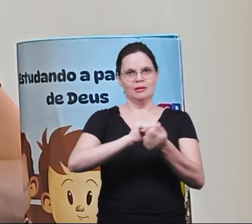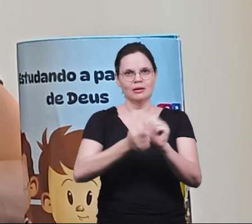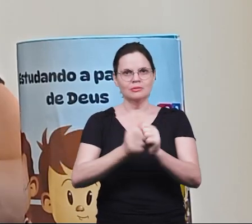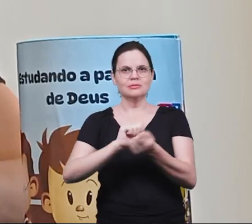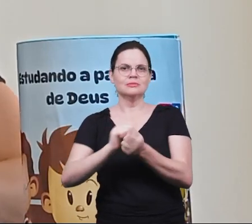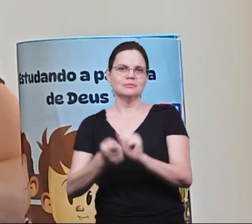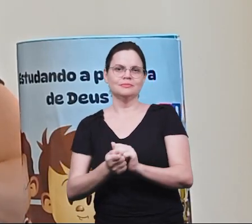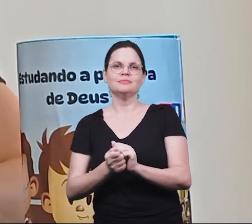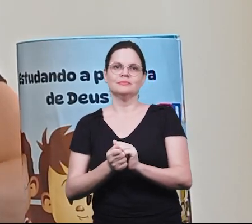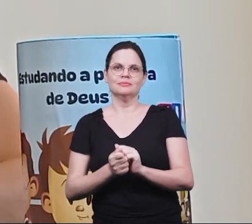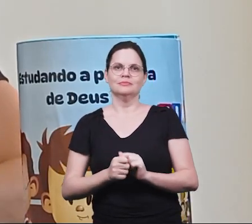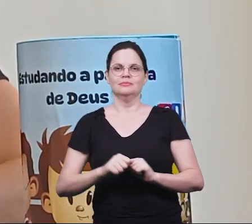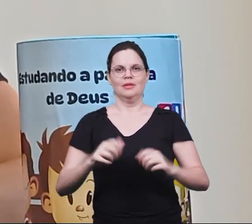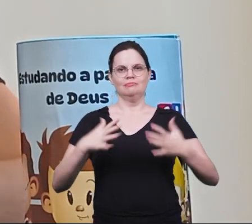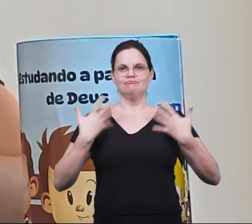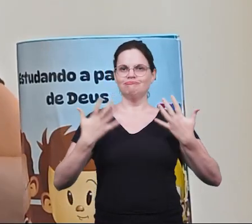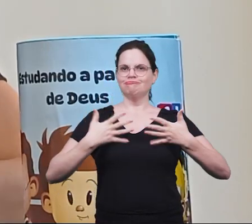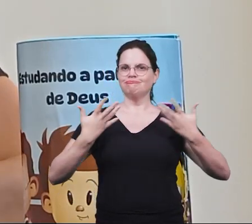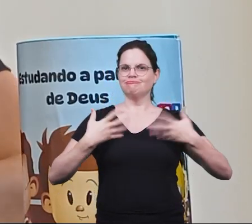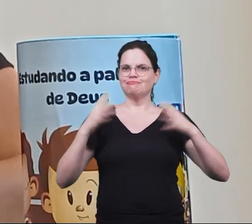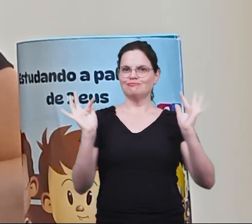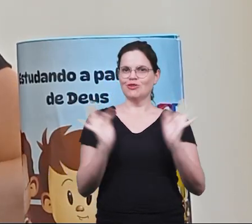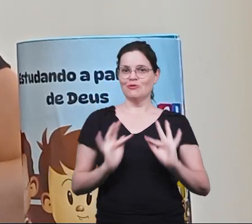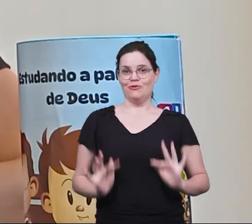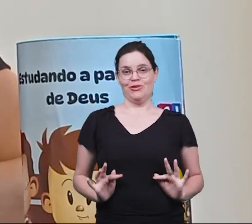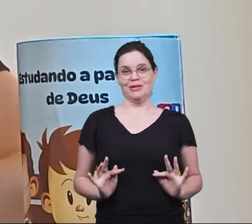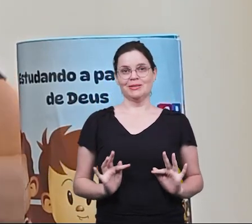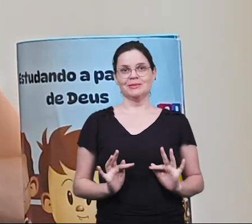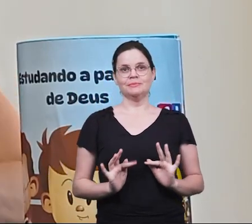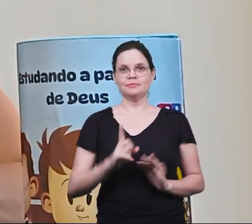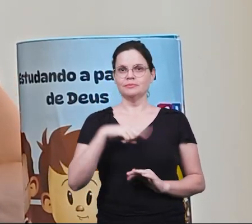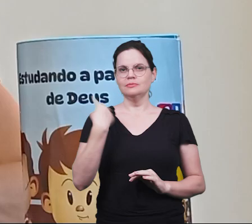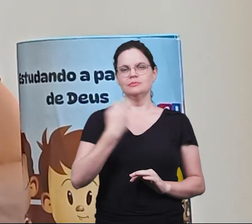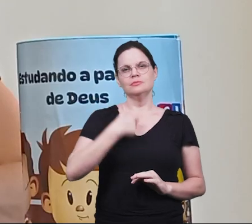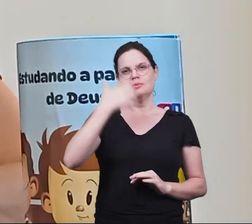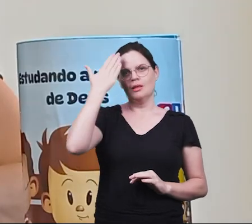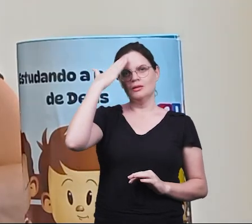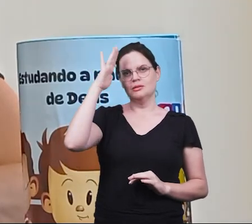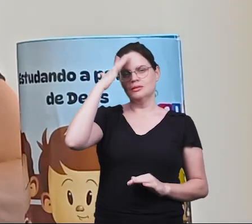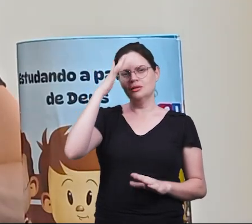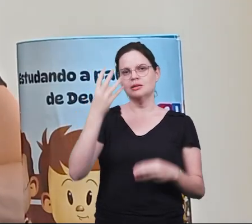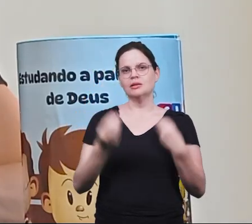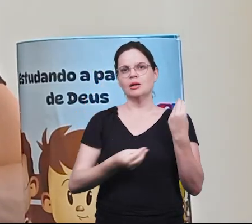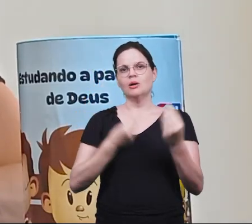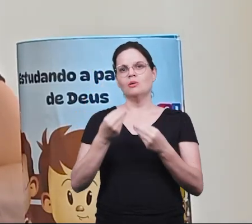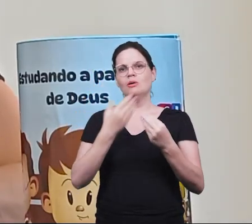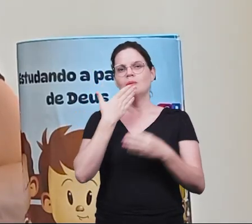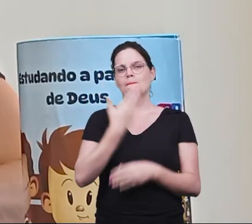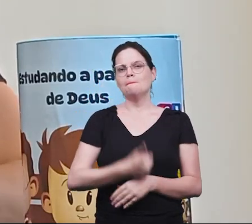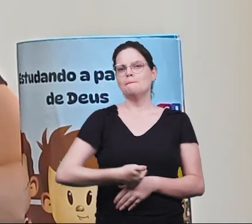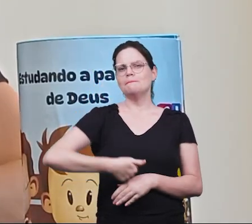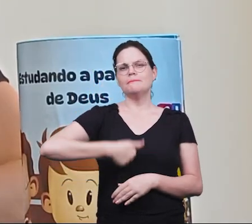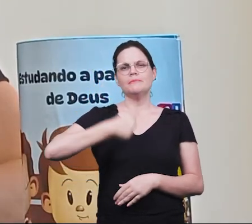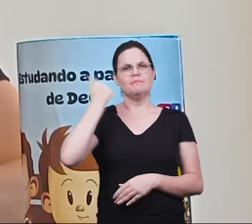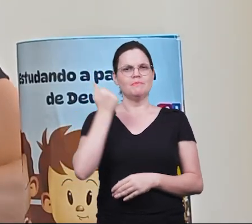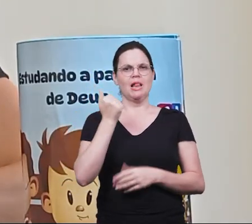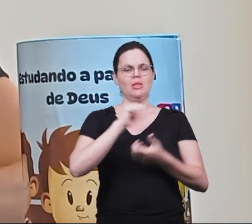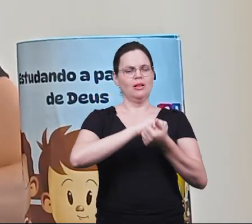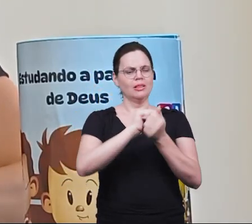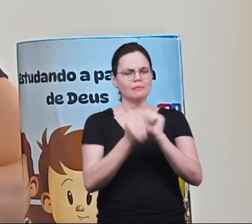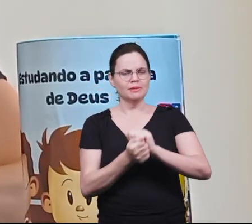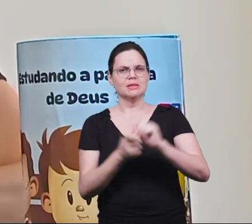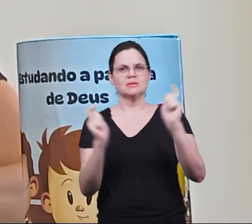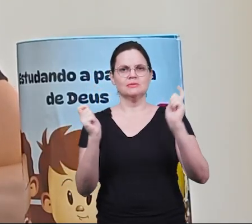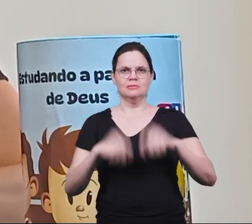montando quebra-cabeça. E isso alegra nosso coração, quando nós entendemos qual é a melhor